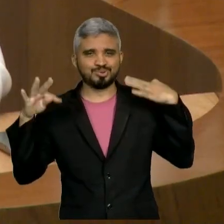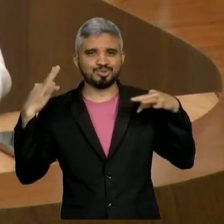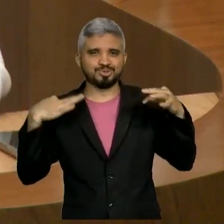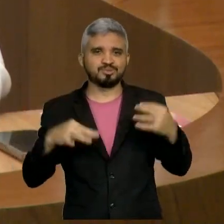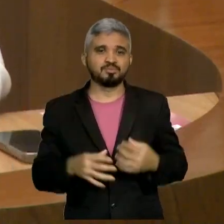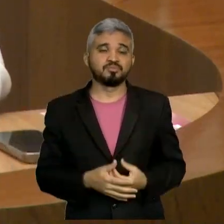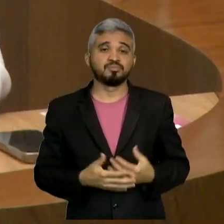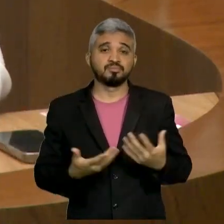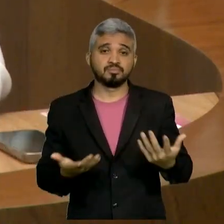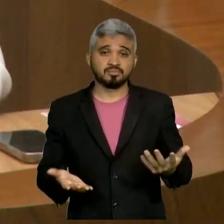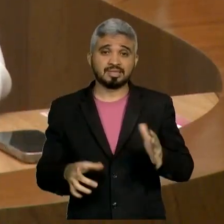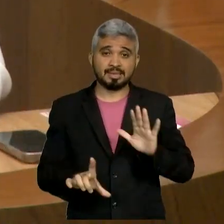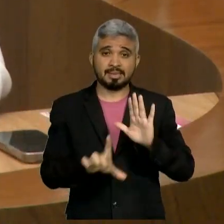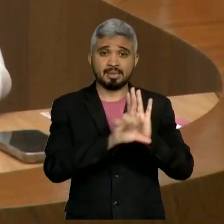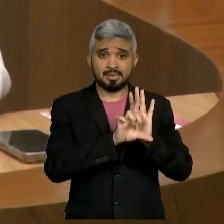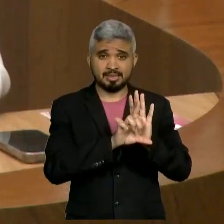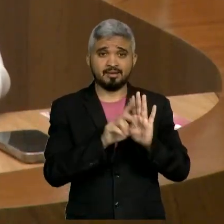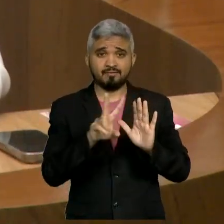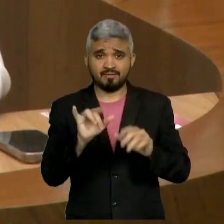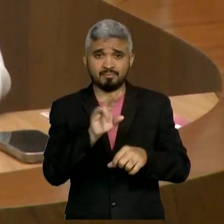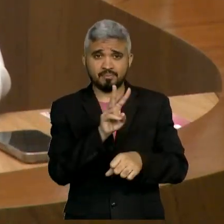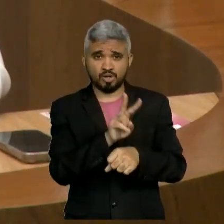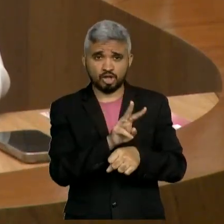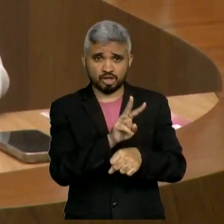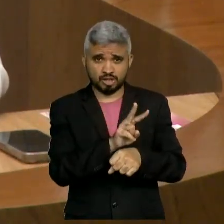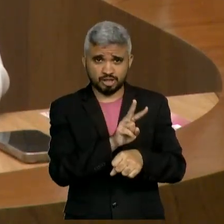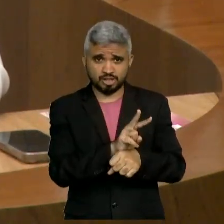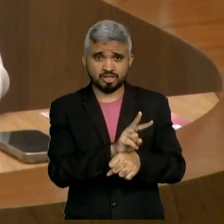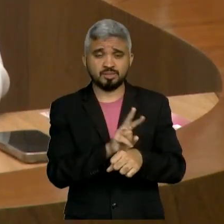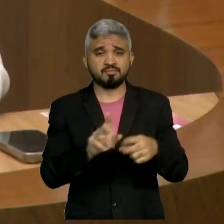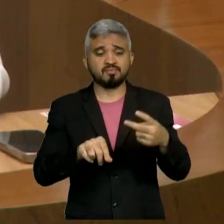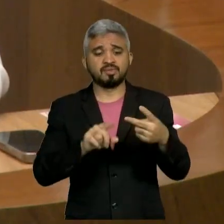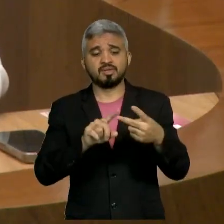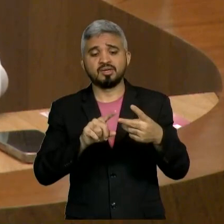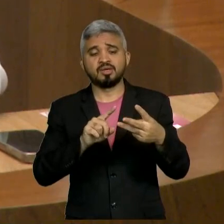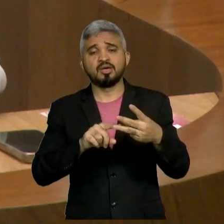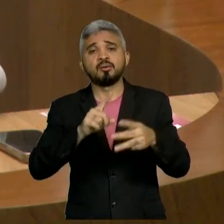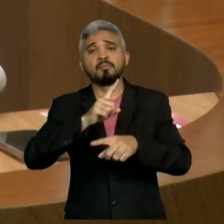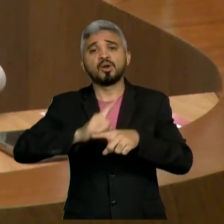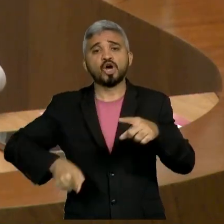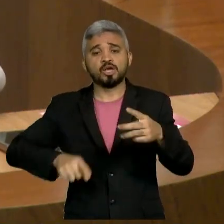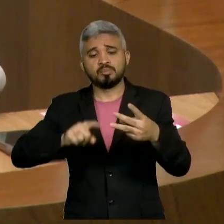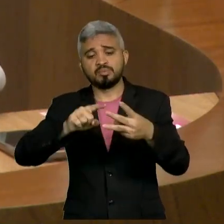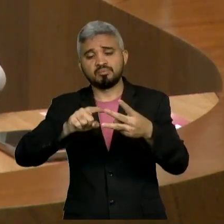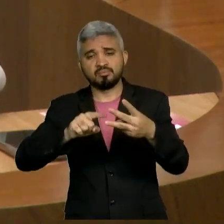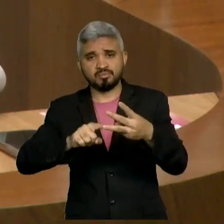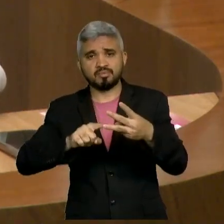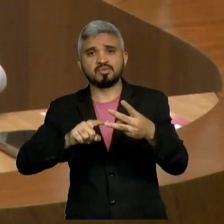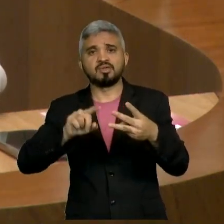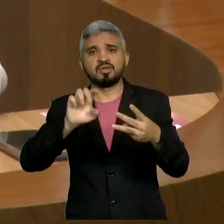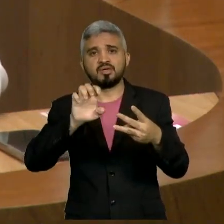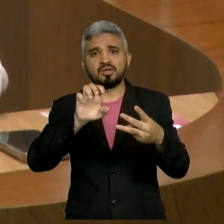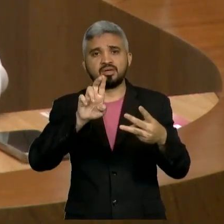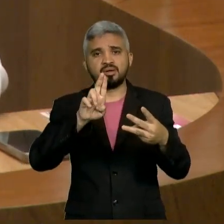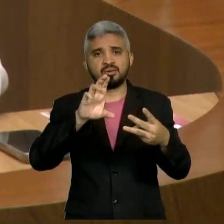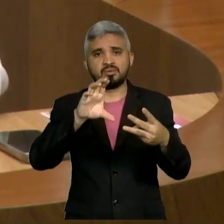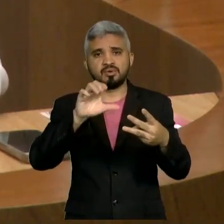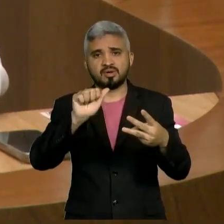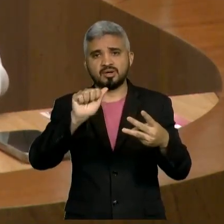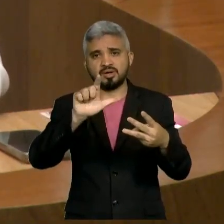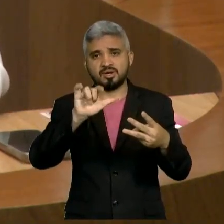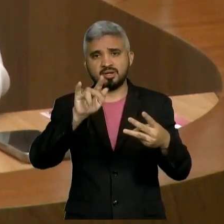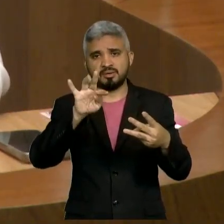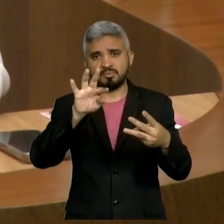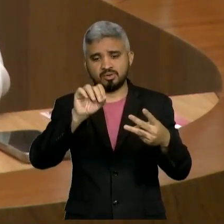Lençóis, além de conter o avanço do eucalipto e da soja, ela trata também do pequeno agricultor, pois